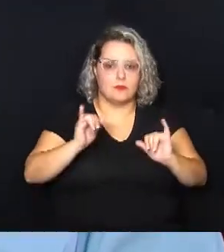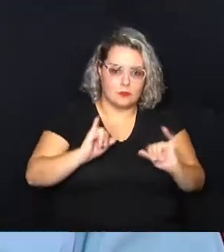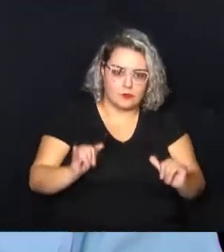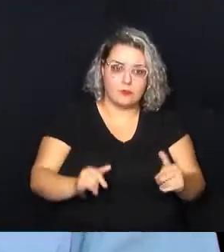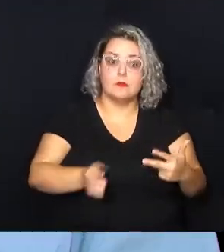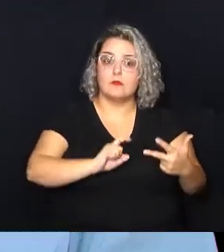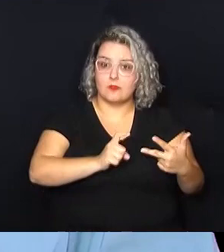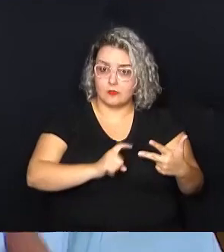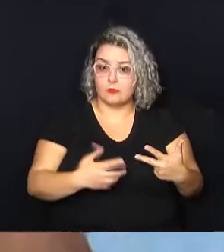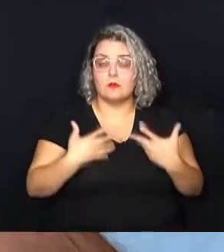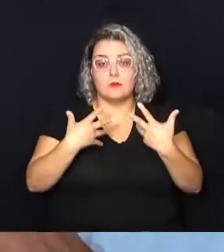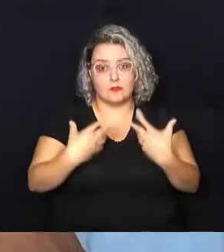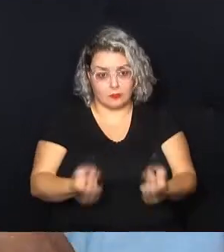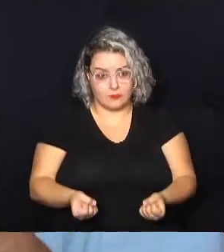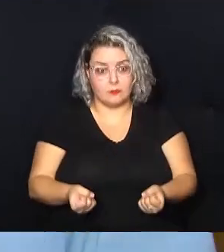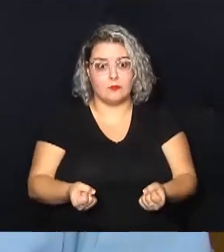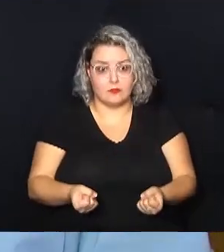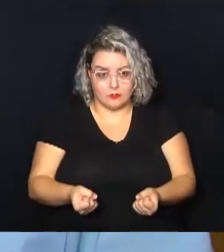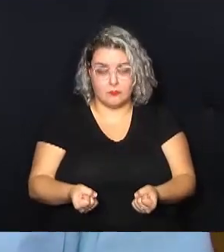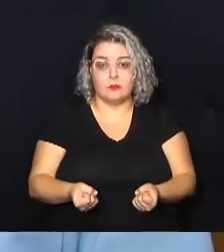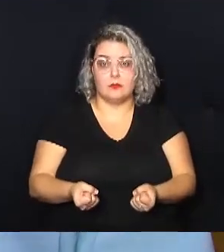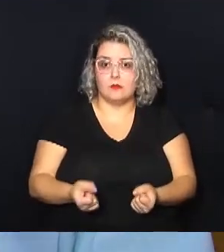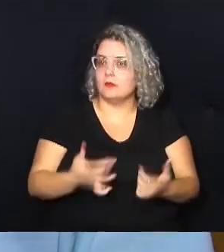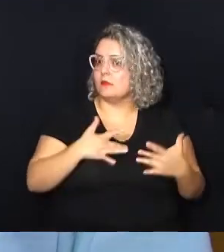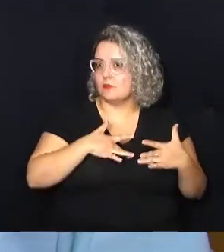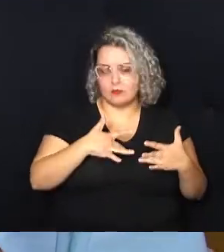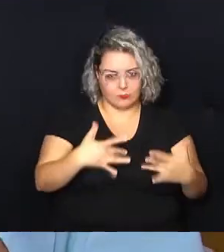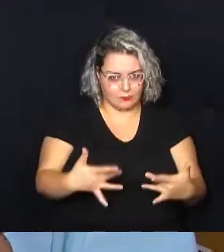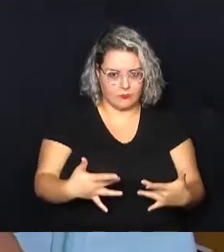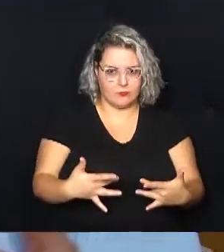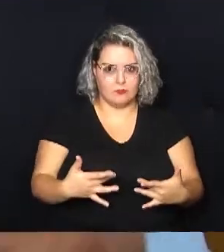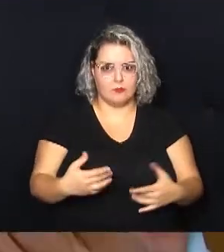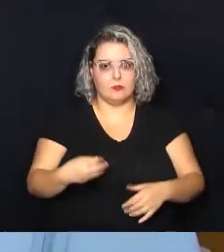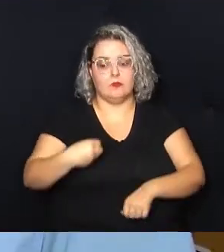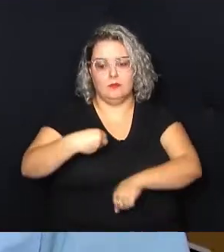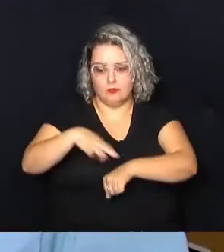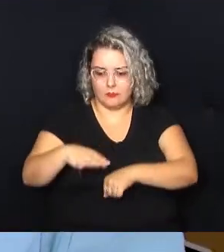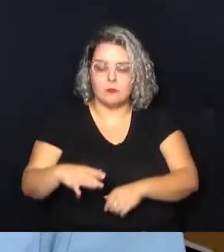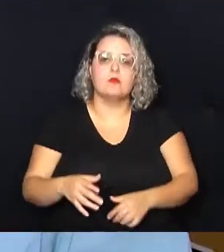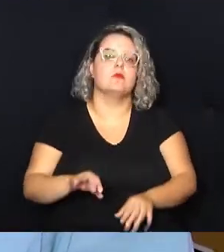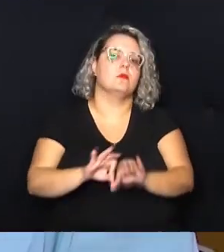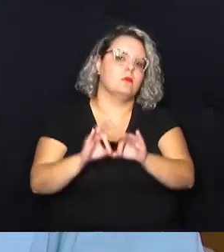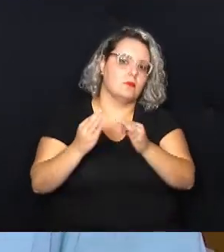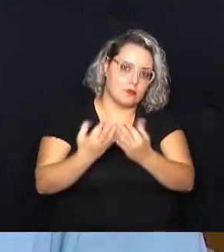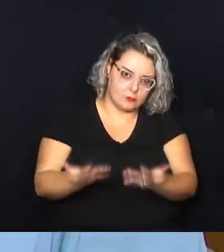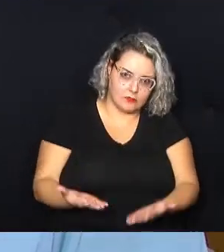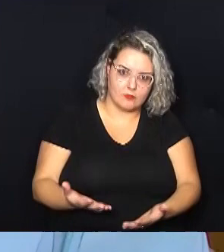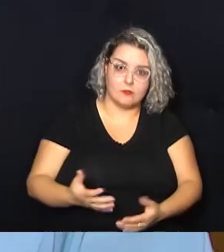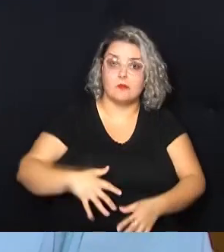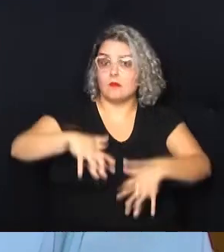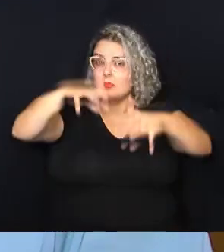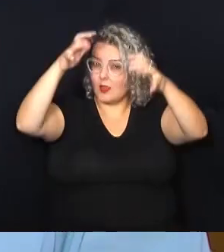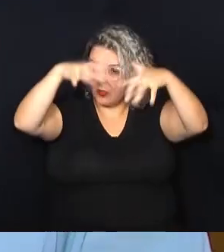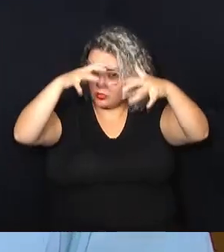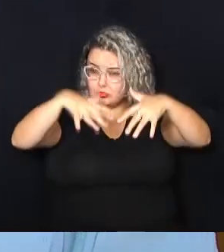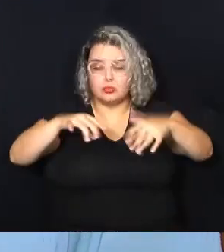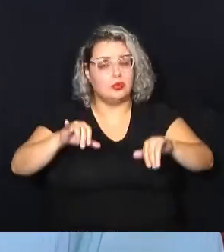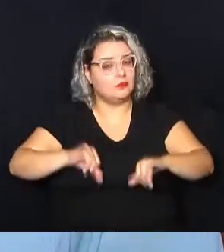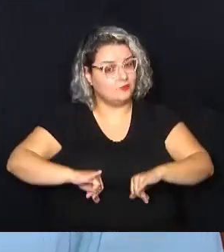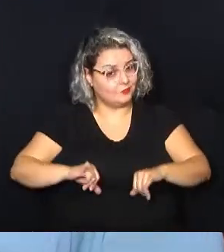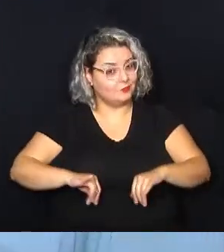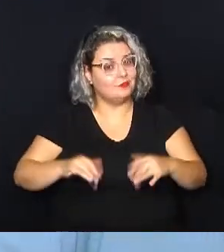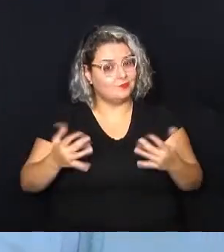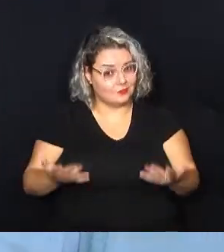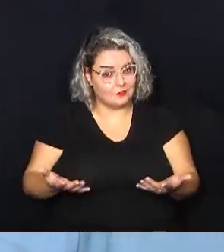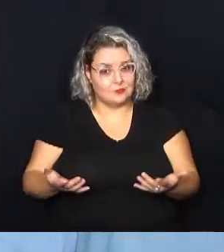para receber recepção de doações para encaminhar para as famílias que foram atingidas pela